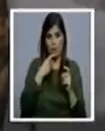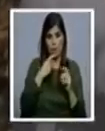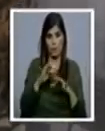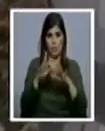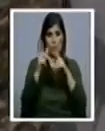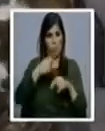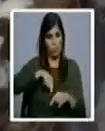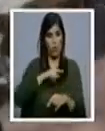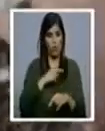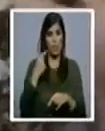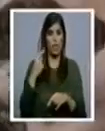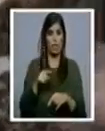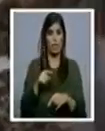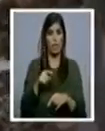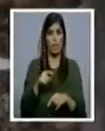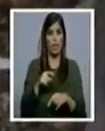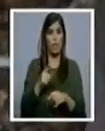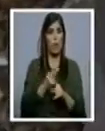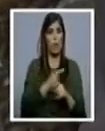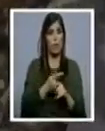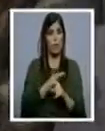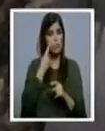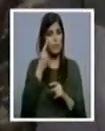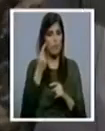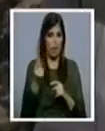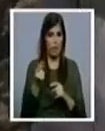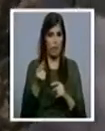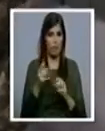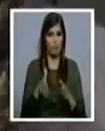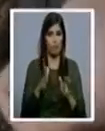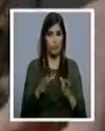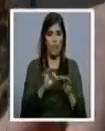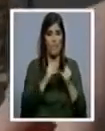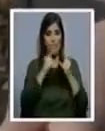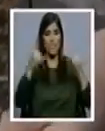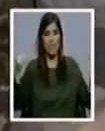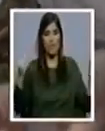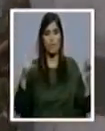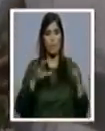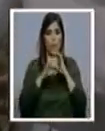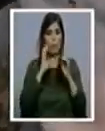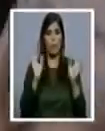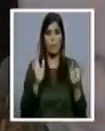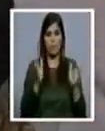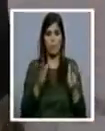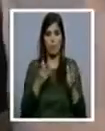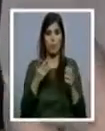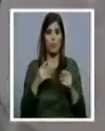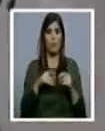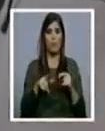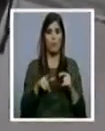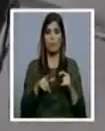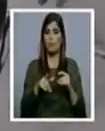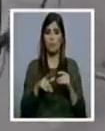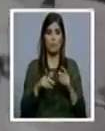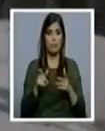Foram desenvolvidos por nós e têm uma particularidade que não necessitam de fios para comunicar, para os programar e para retirar